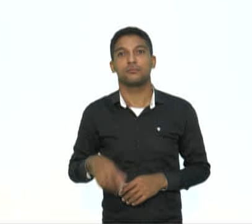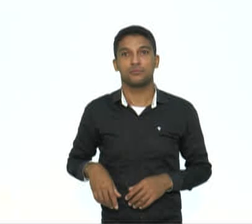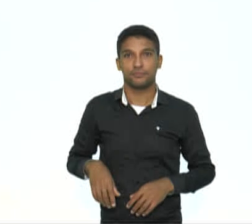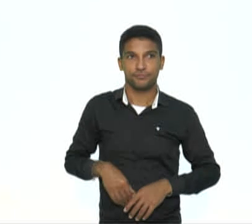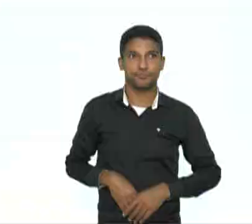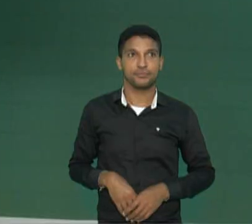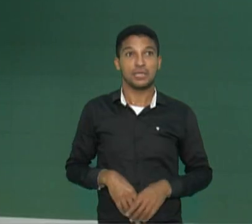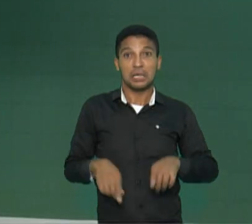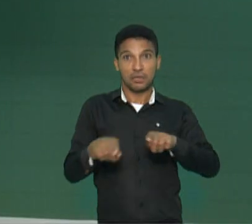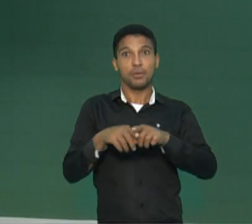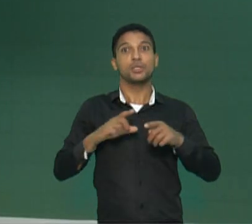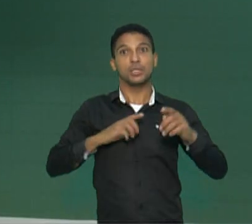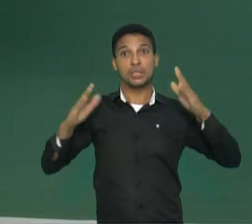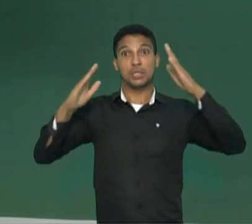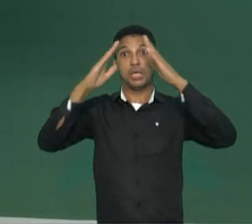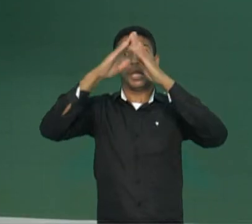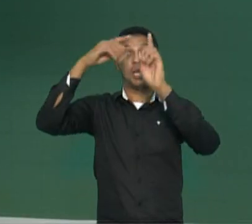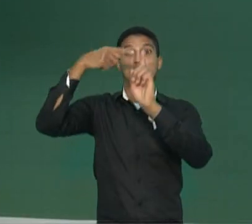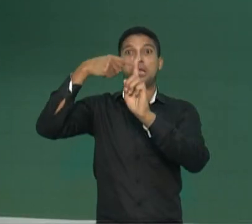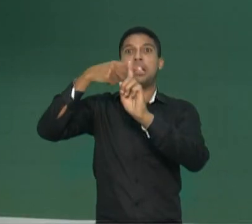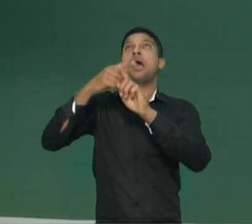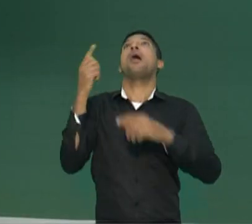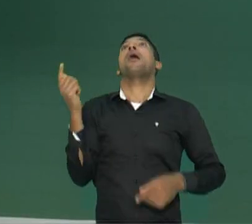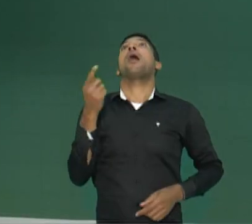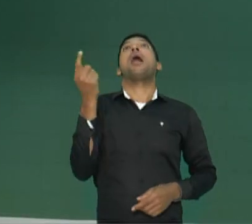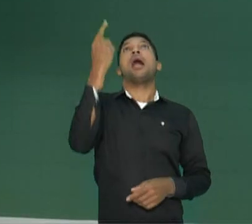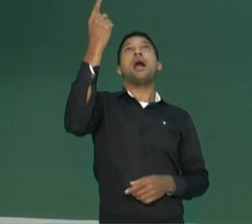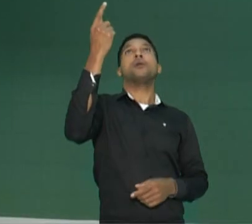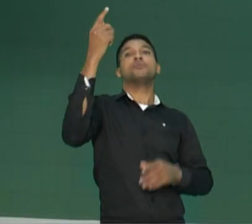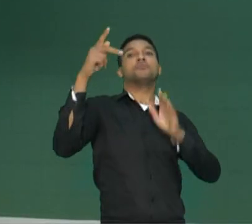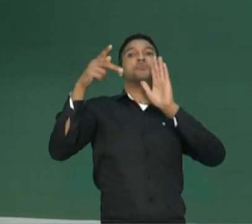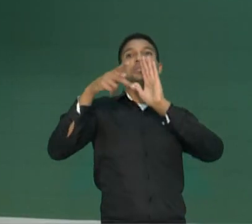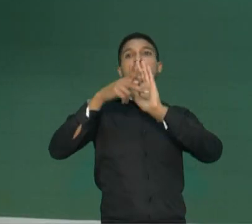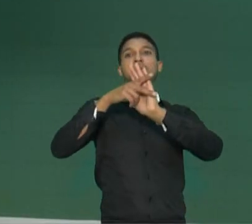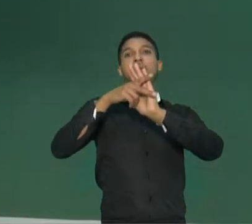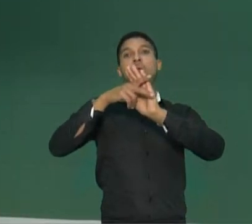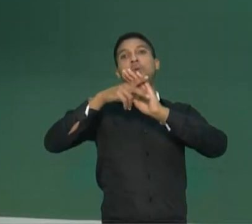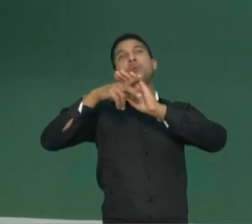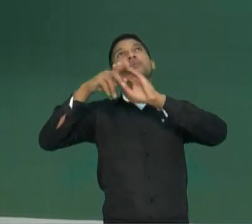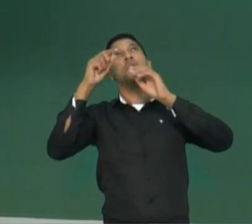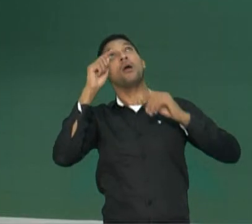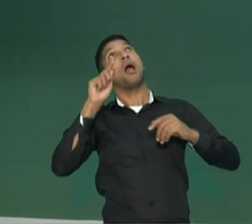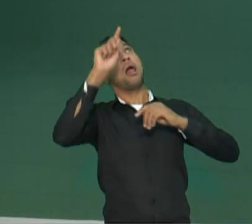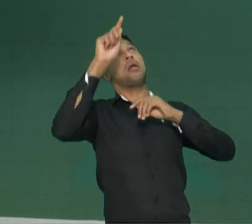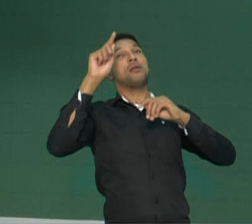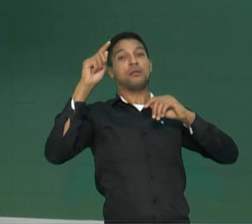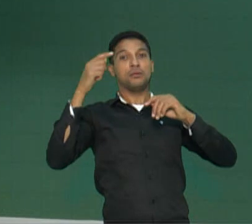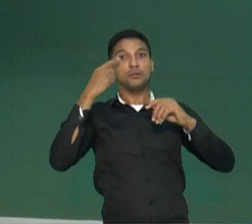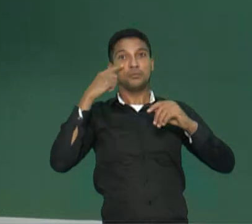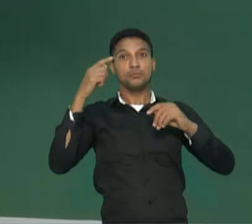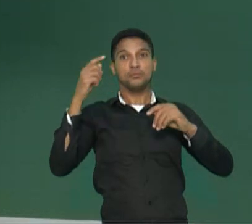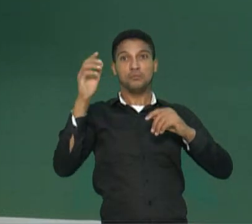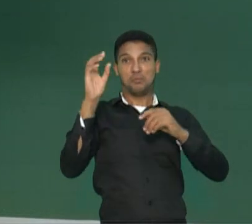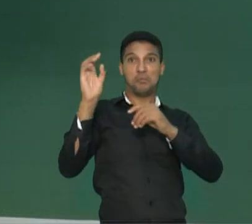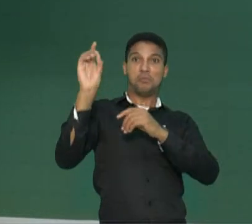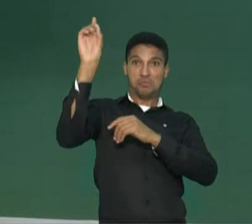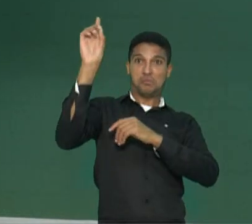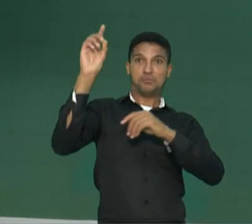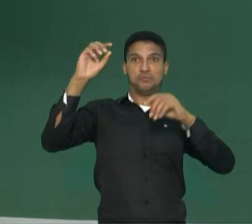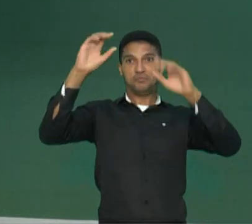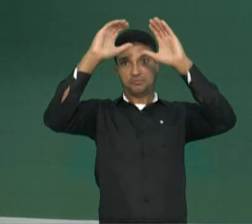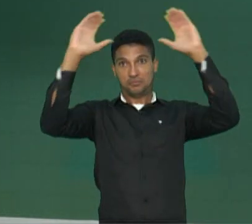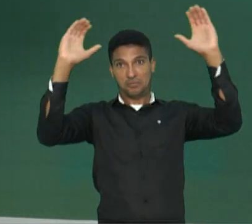por dentro, muitos vitrais. Presença dos arcos ogivais e o arco botante, que é aquele braço que segurava. Tímpano